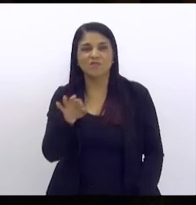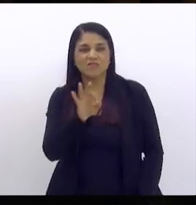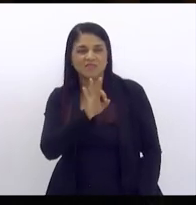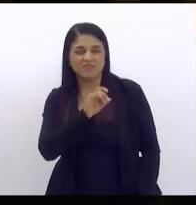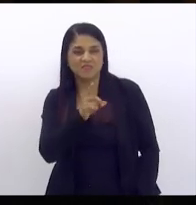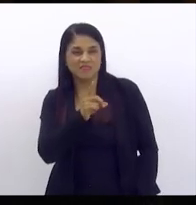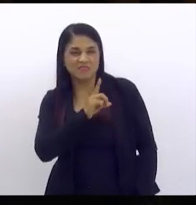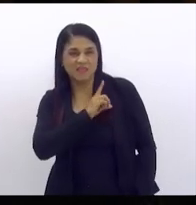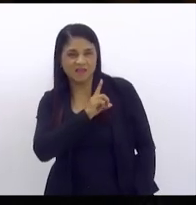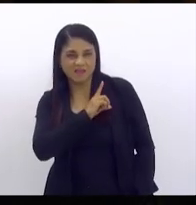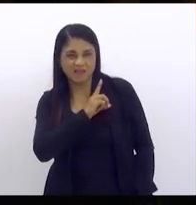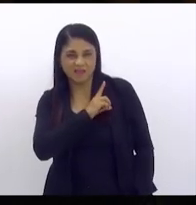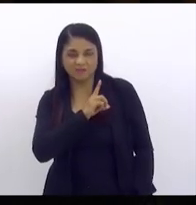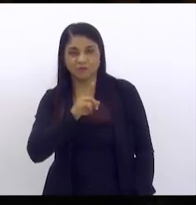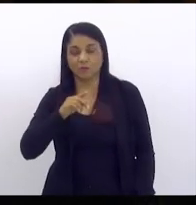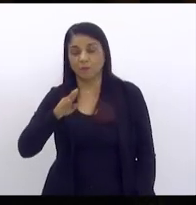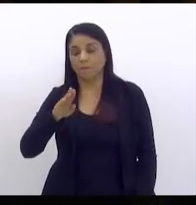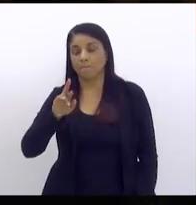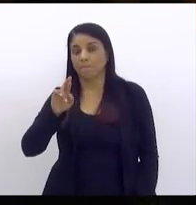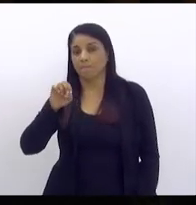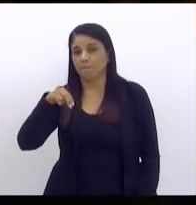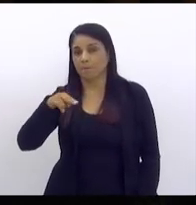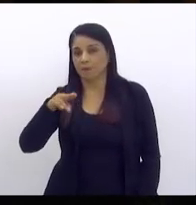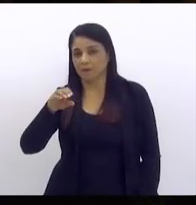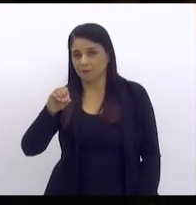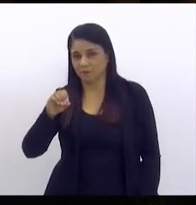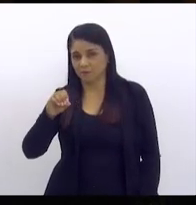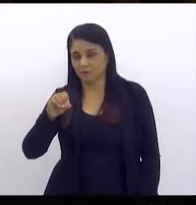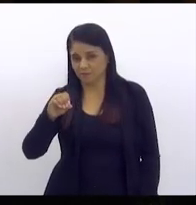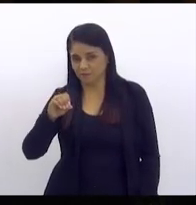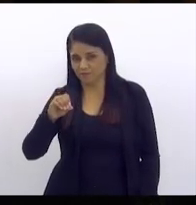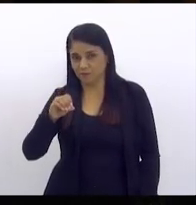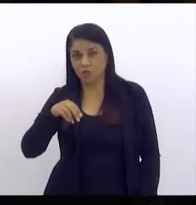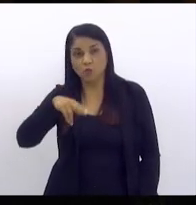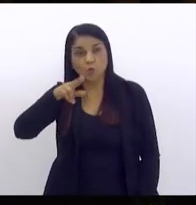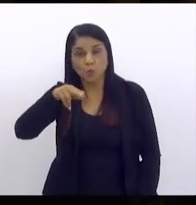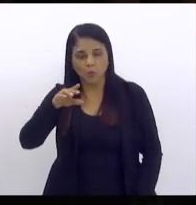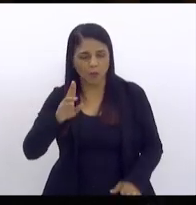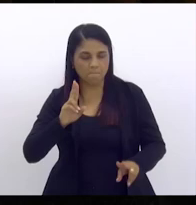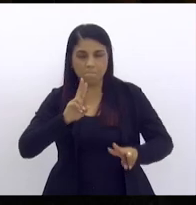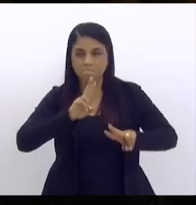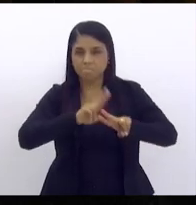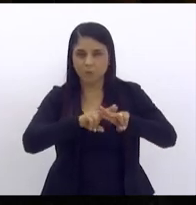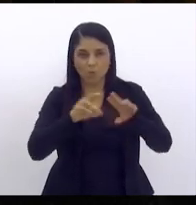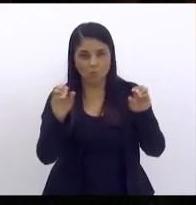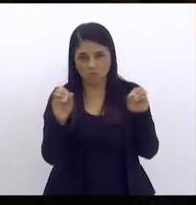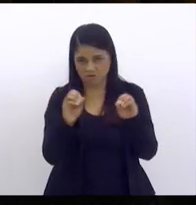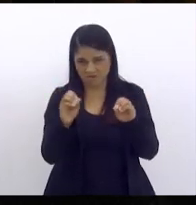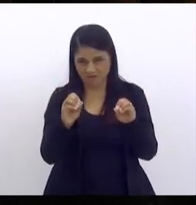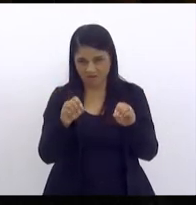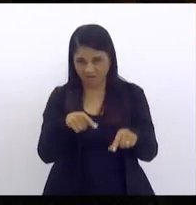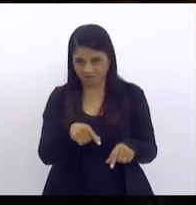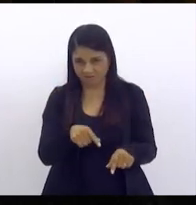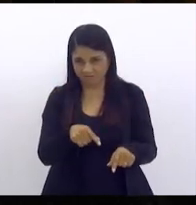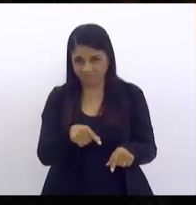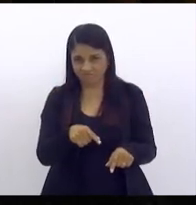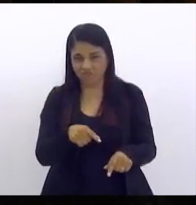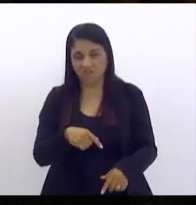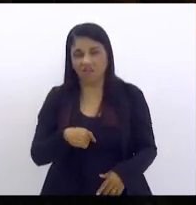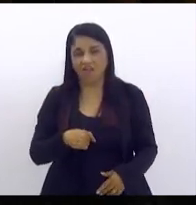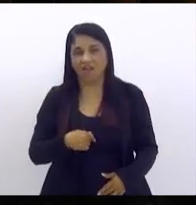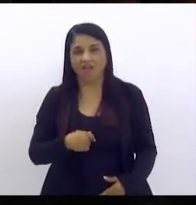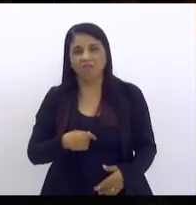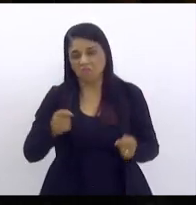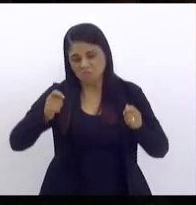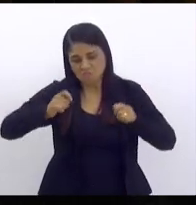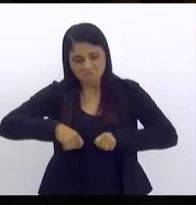de gabinete que nunca prendeu ninguém, frouxo, incompetente, aliás, falei isso na cara dele